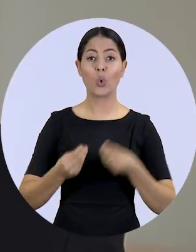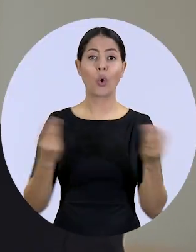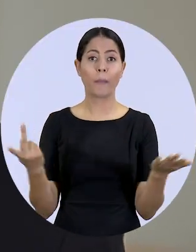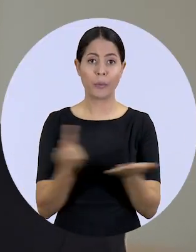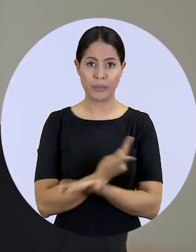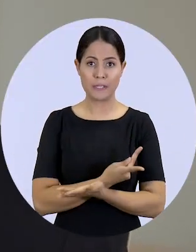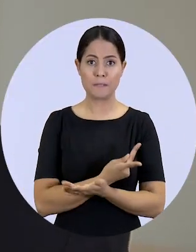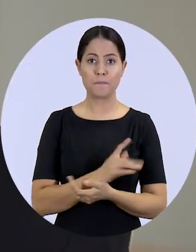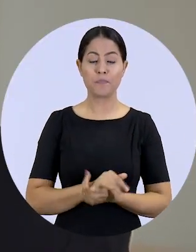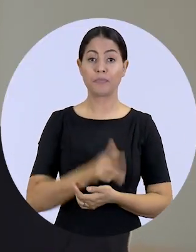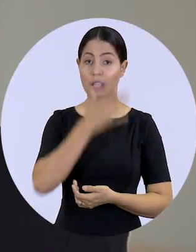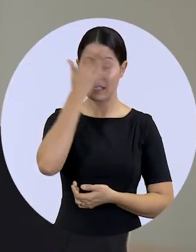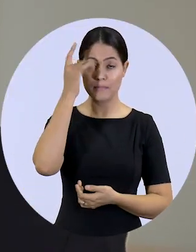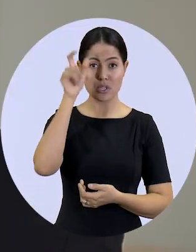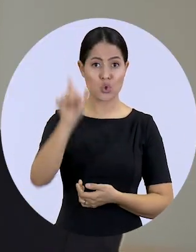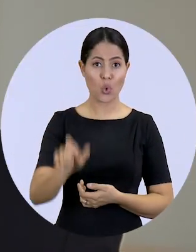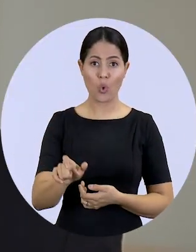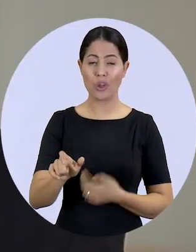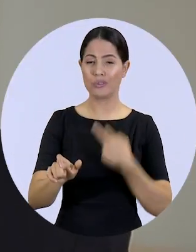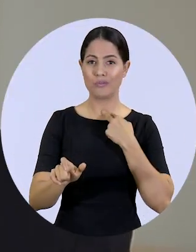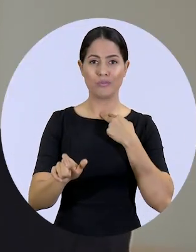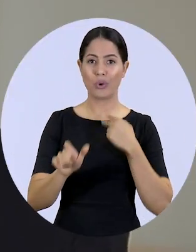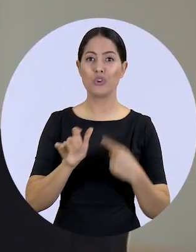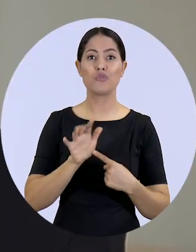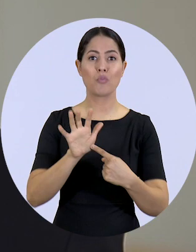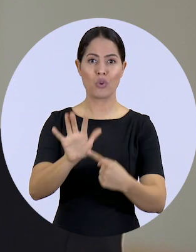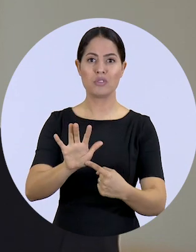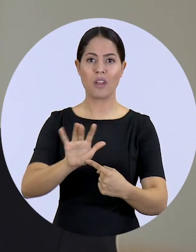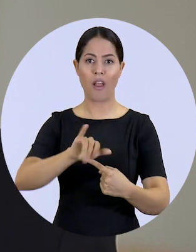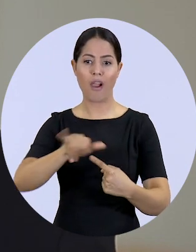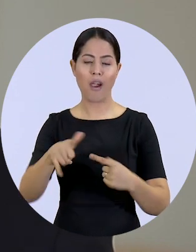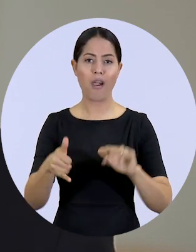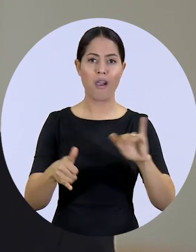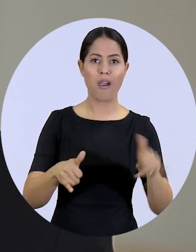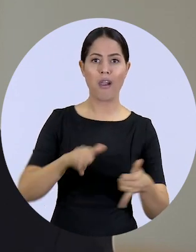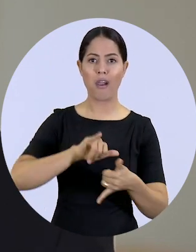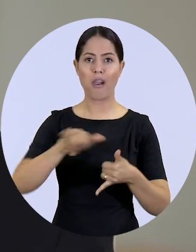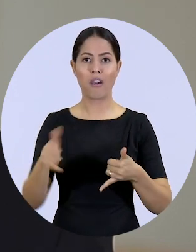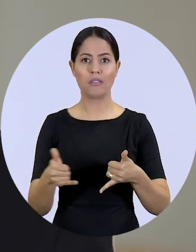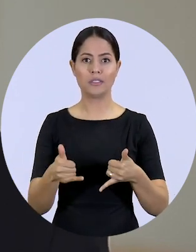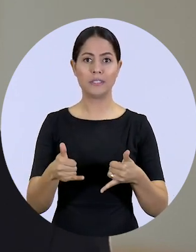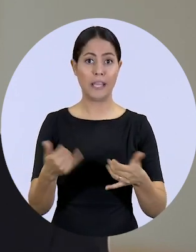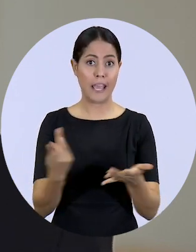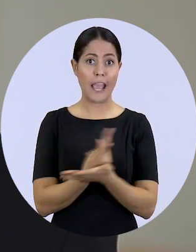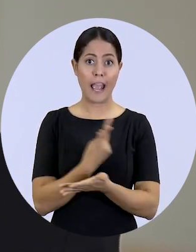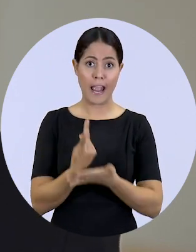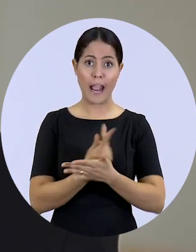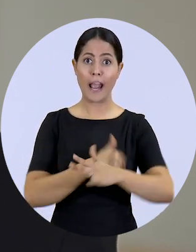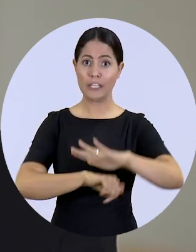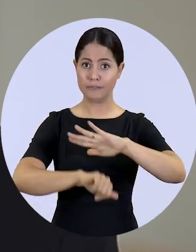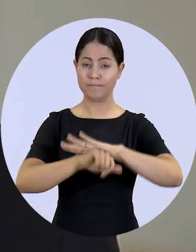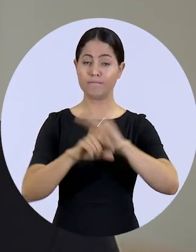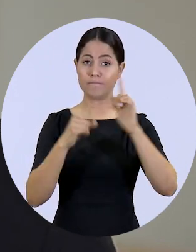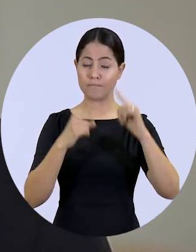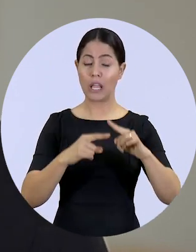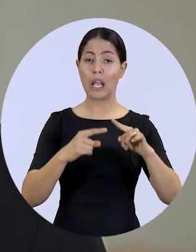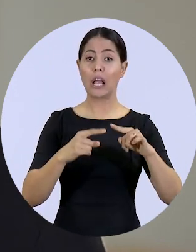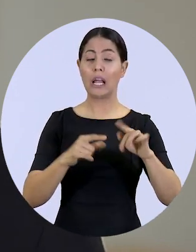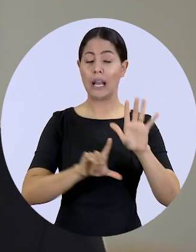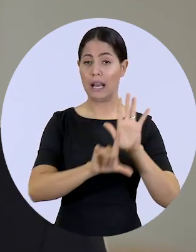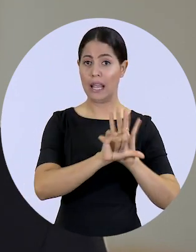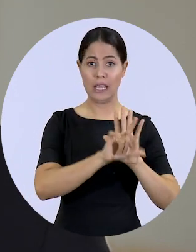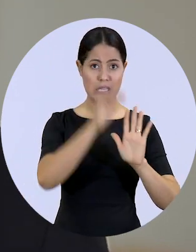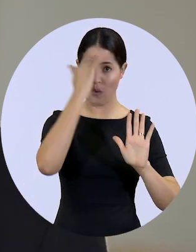Como esse funcionário público não pode mostrar esse ganho ilícito, porque essa desproporção entre o que ele ganha licitamente e o valor